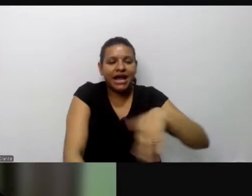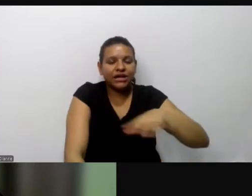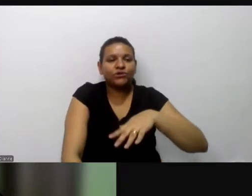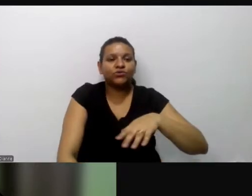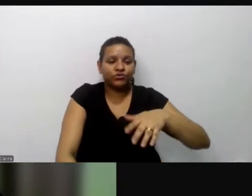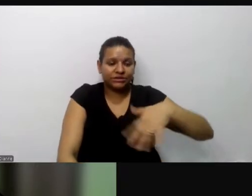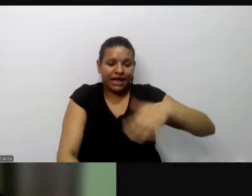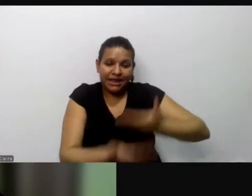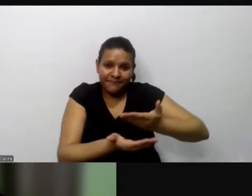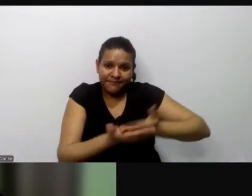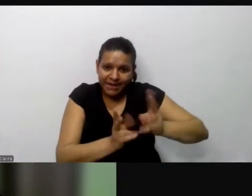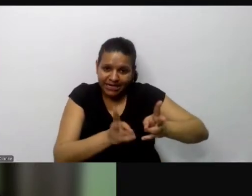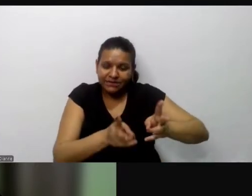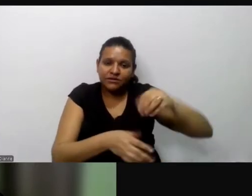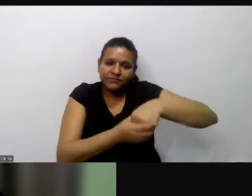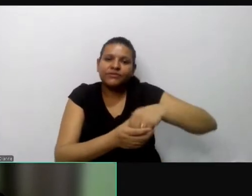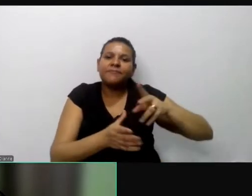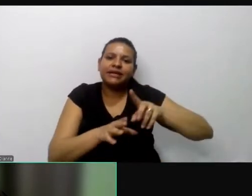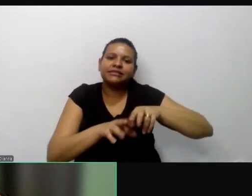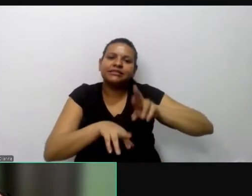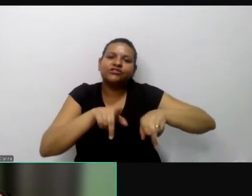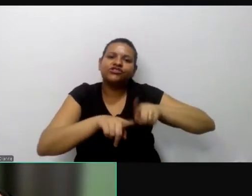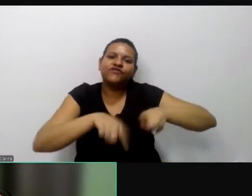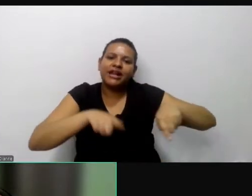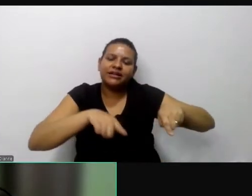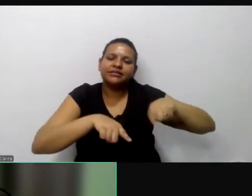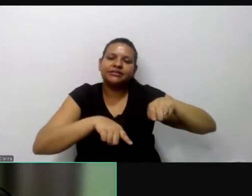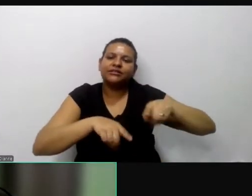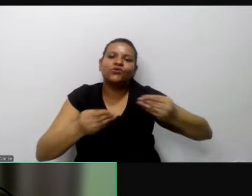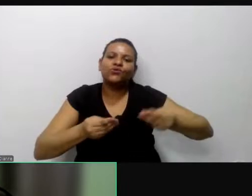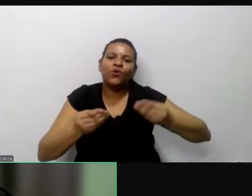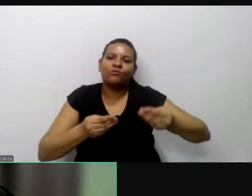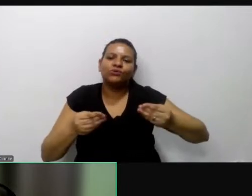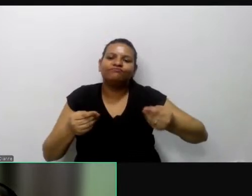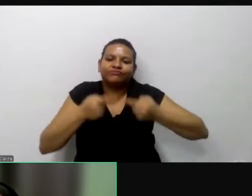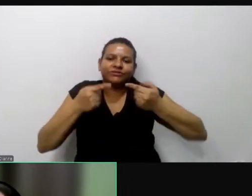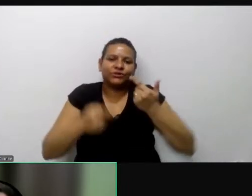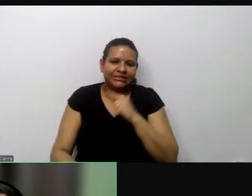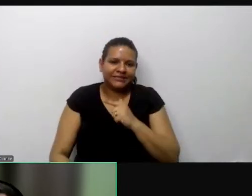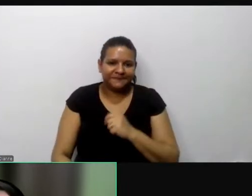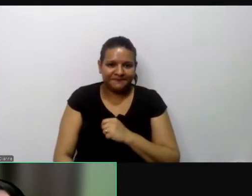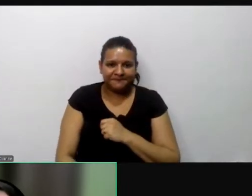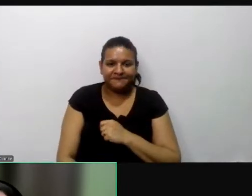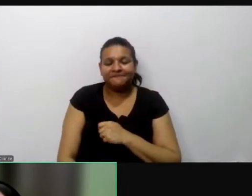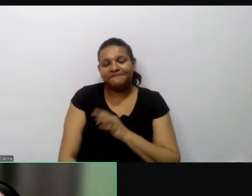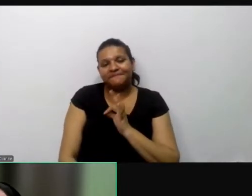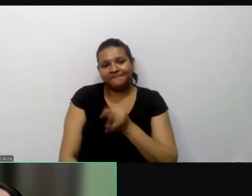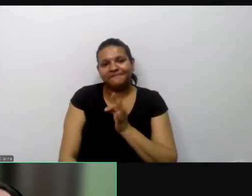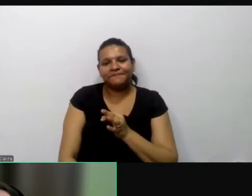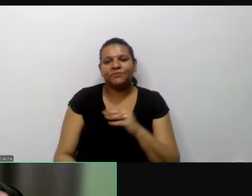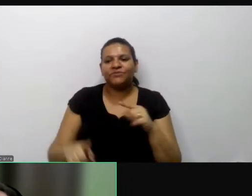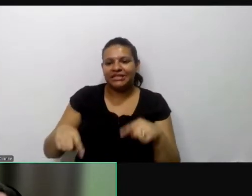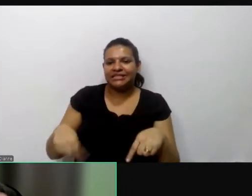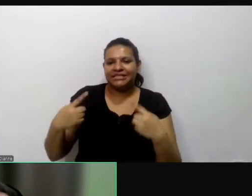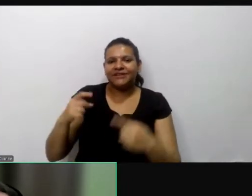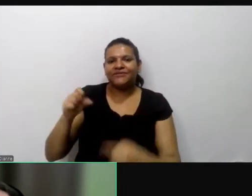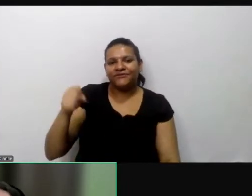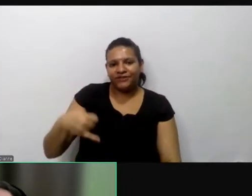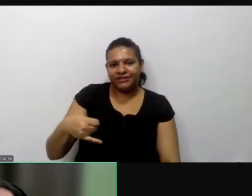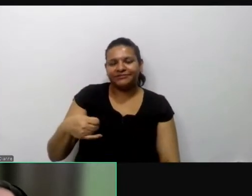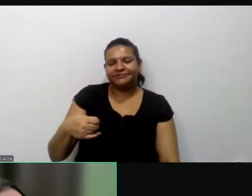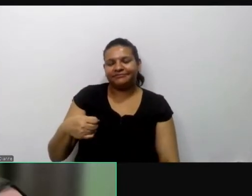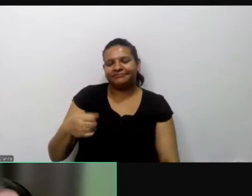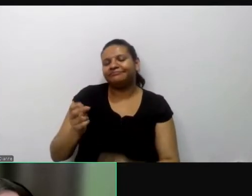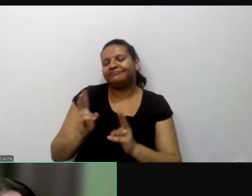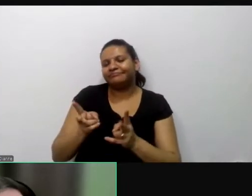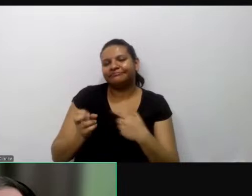mesma sala de aula. Uhum. Esse eu acho que também é outro grande desafio, né, do teacher, né? Eu sempre brinco, né, que